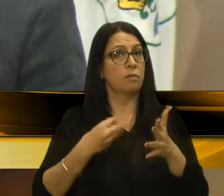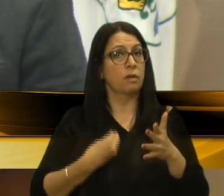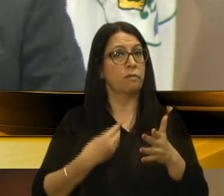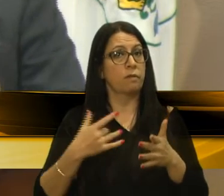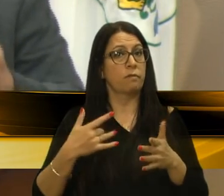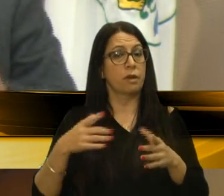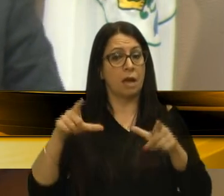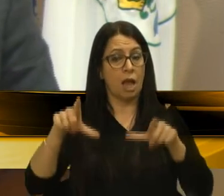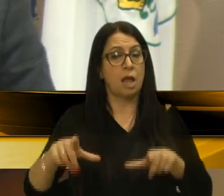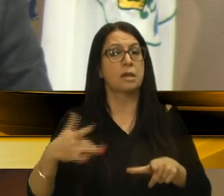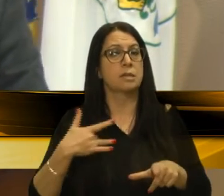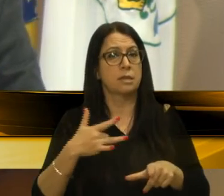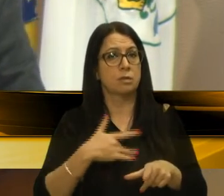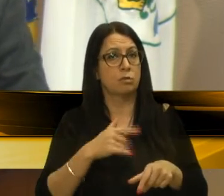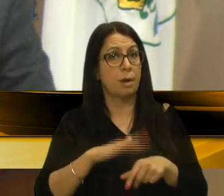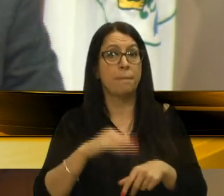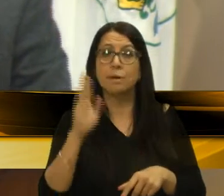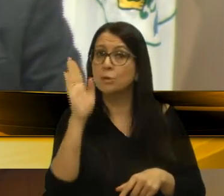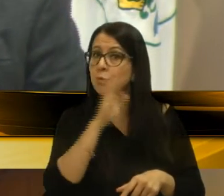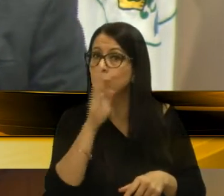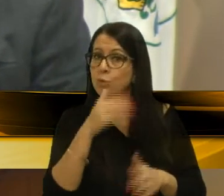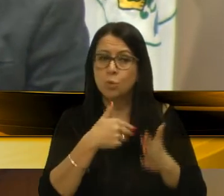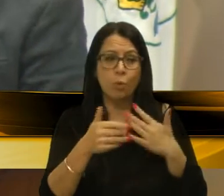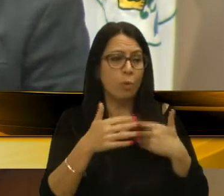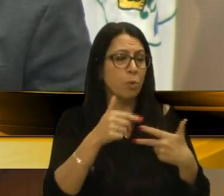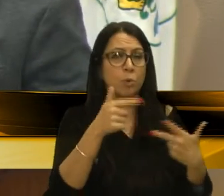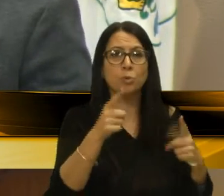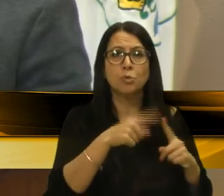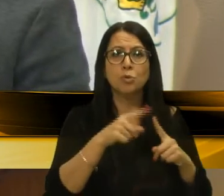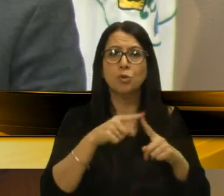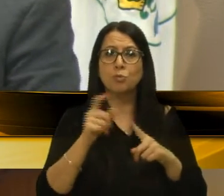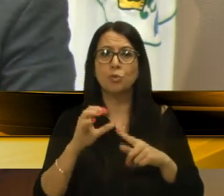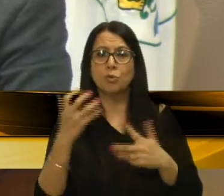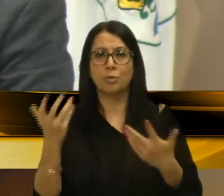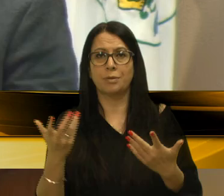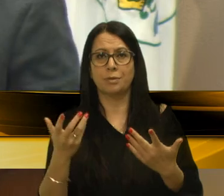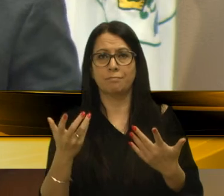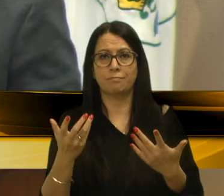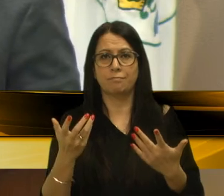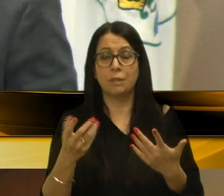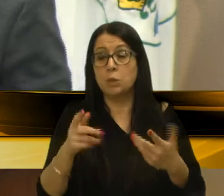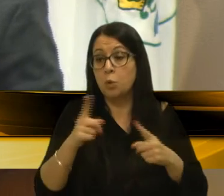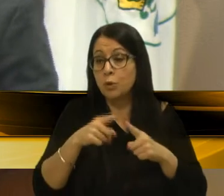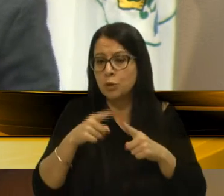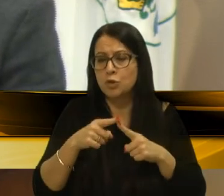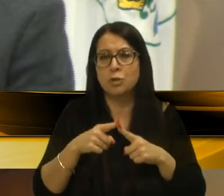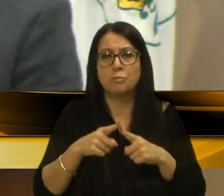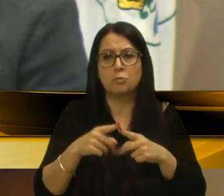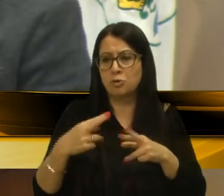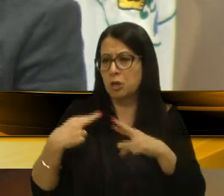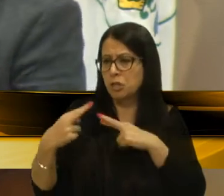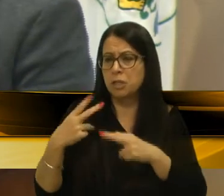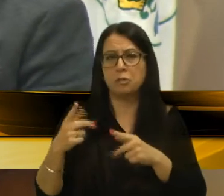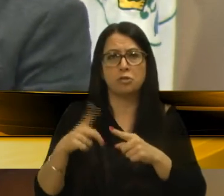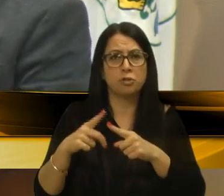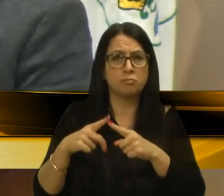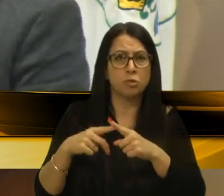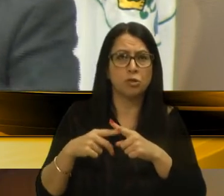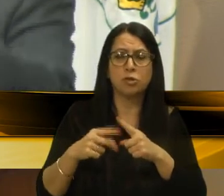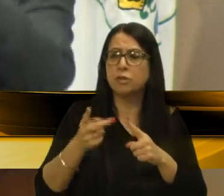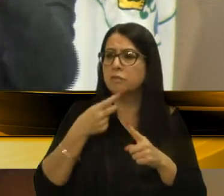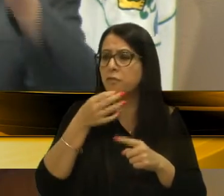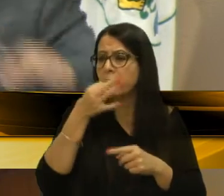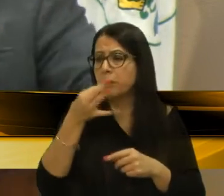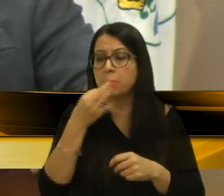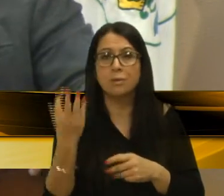isso é mais urgente do que qualquer outro tipo de situação qualquer outro tipo de relação qualquer outro tipo de comentário que